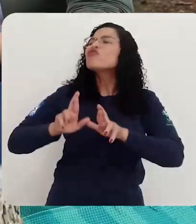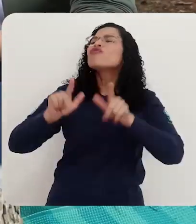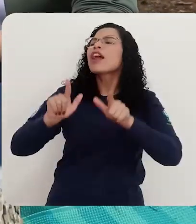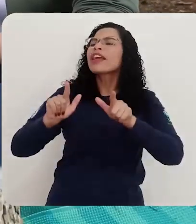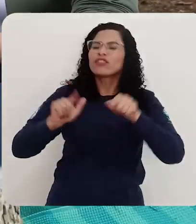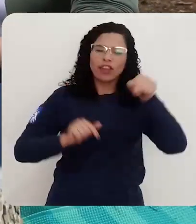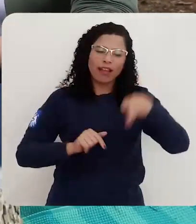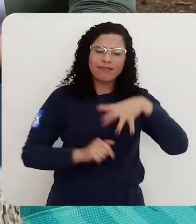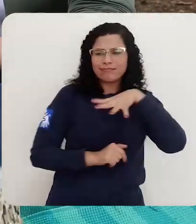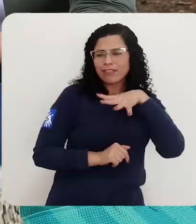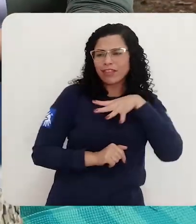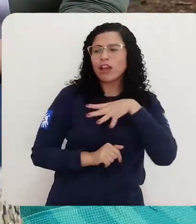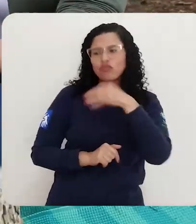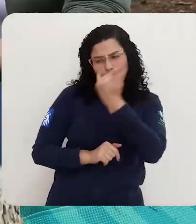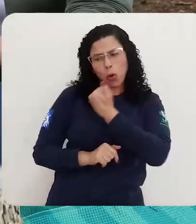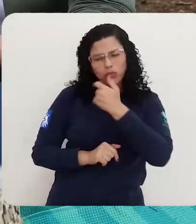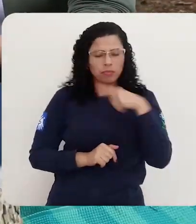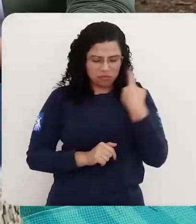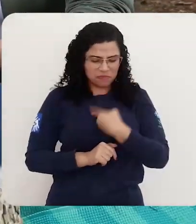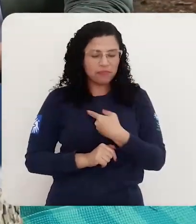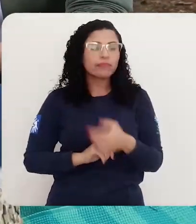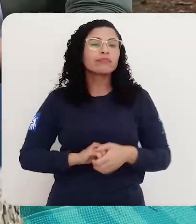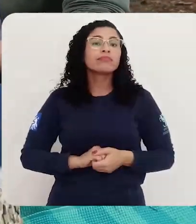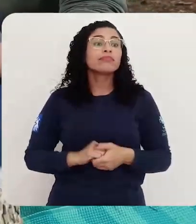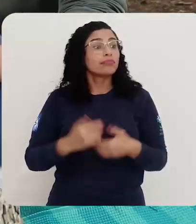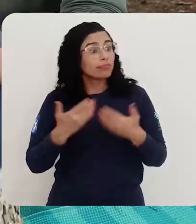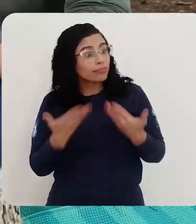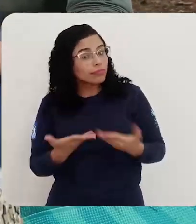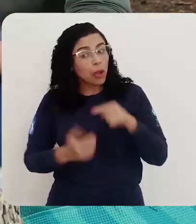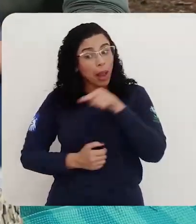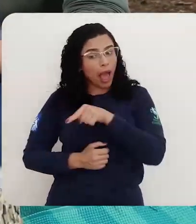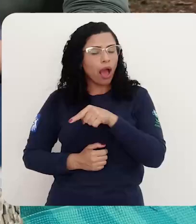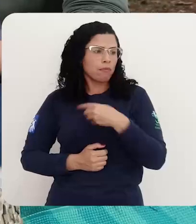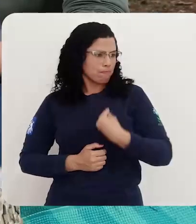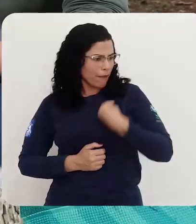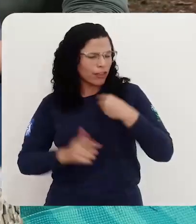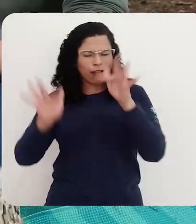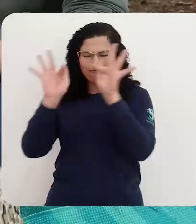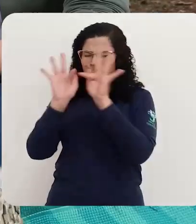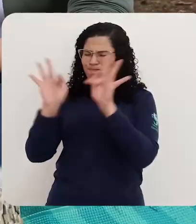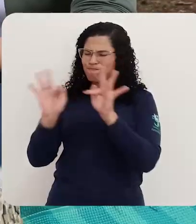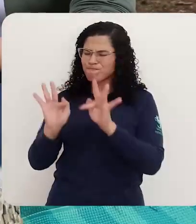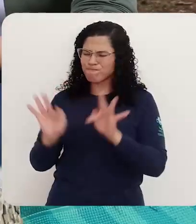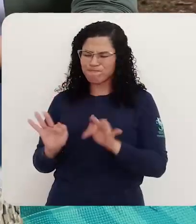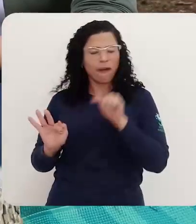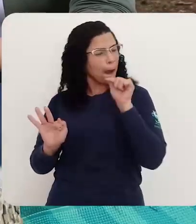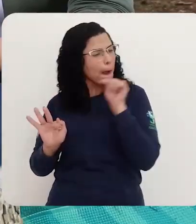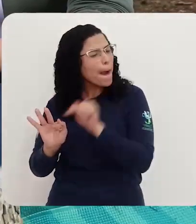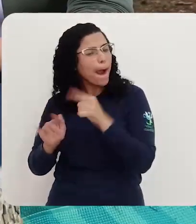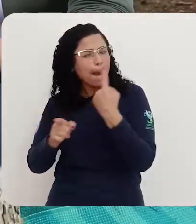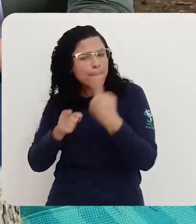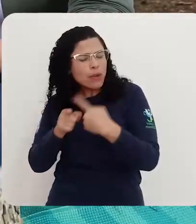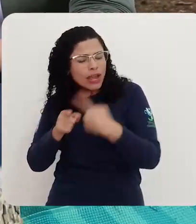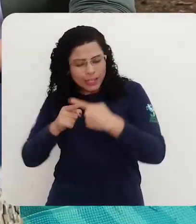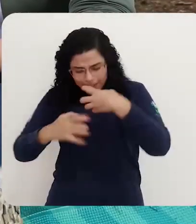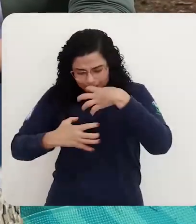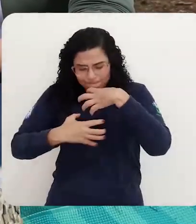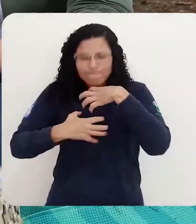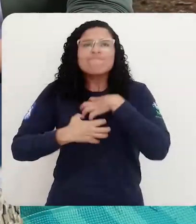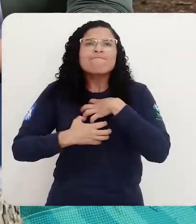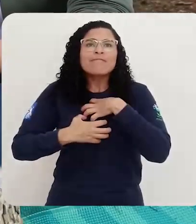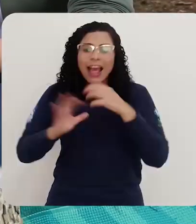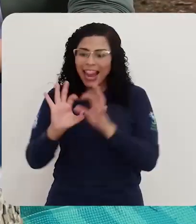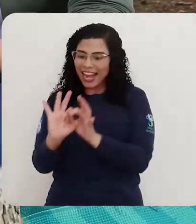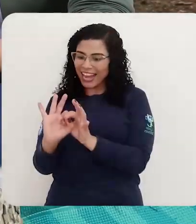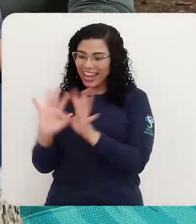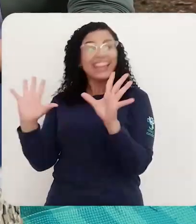que é a diferença? Que você pode contar pra gente? A vida na aldeia é uma vida feliz, porque é uma vida onde a gente se